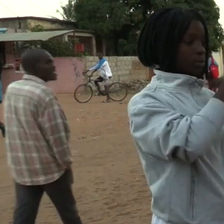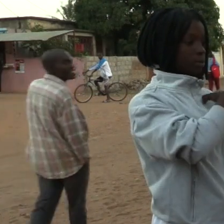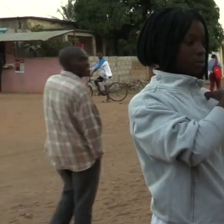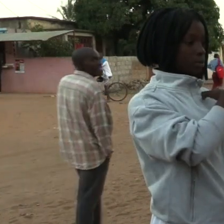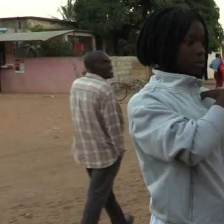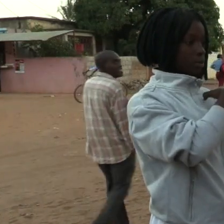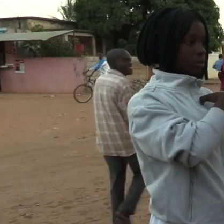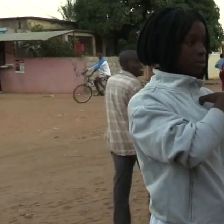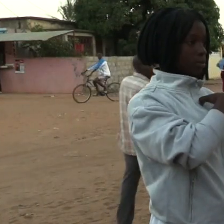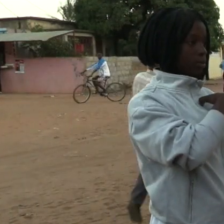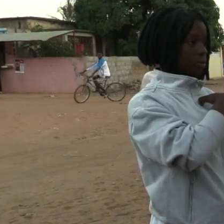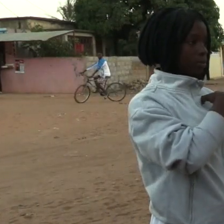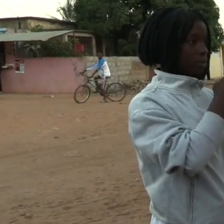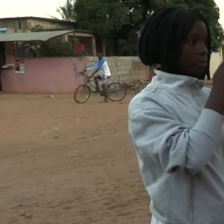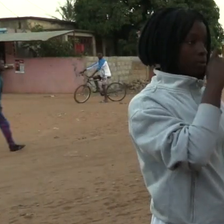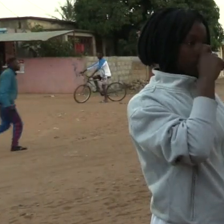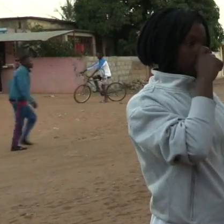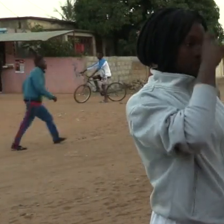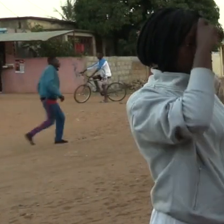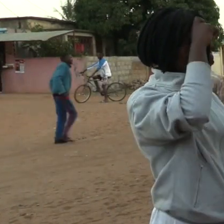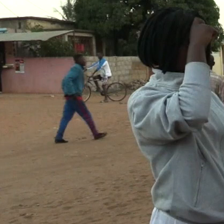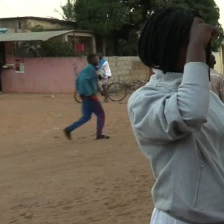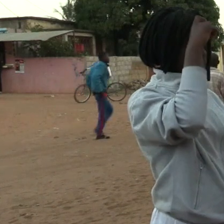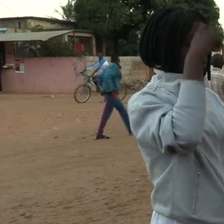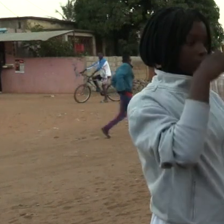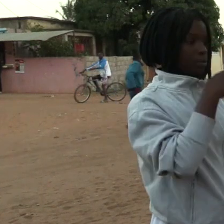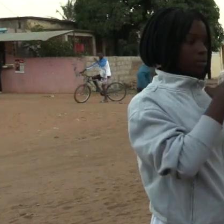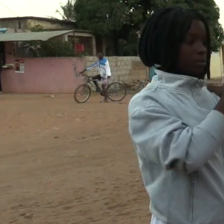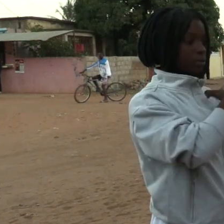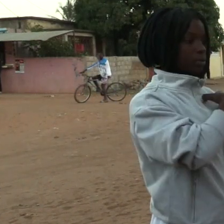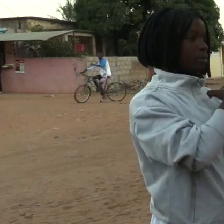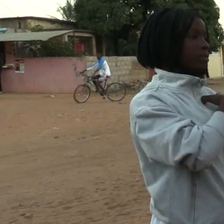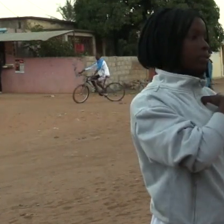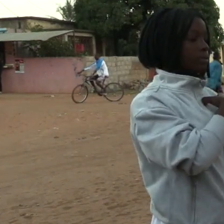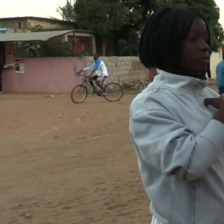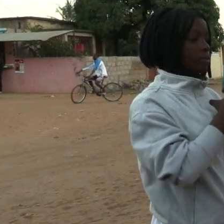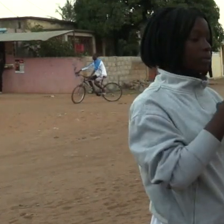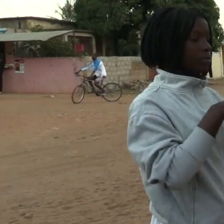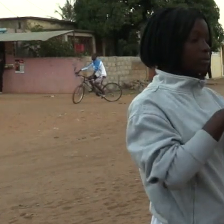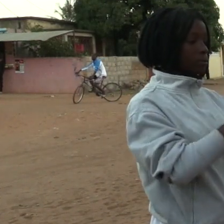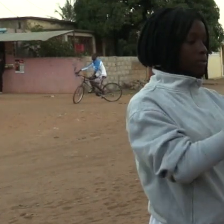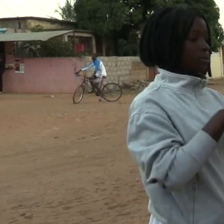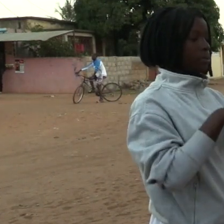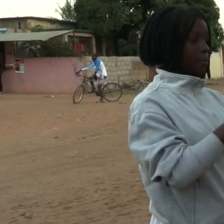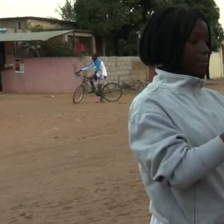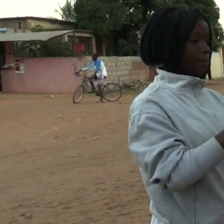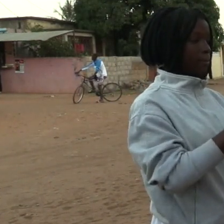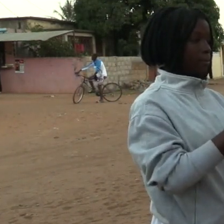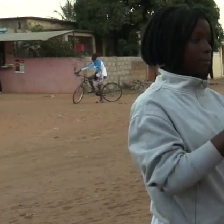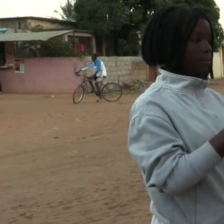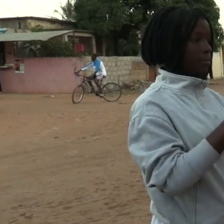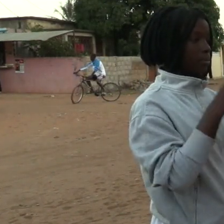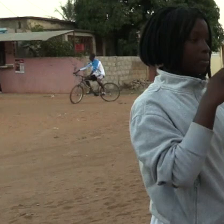Ministério da Defesa Nacional Ministério dos Transportes e